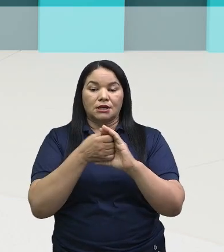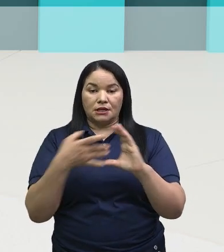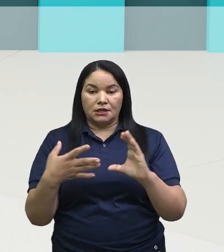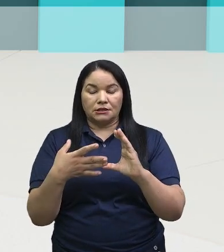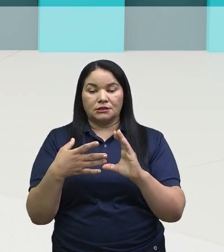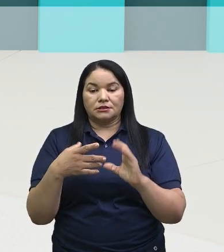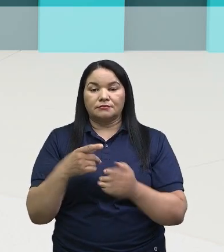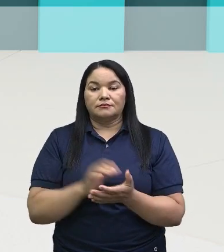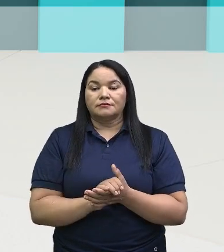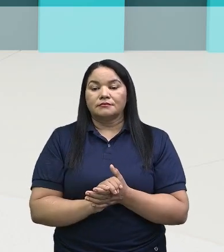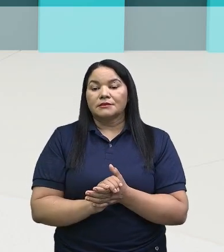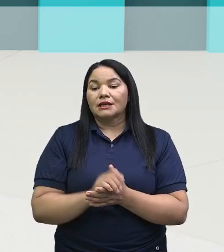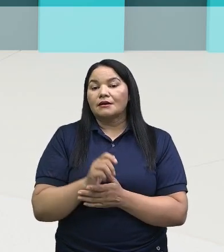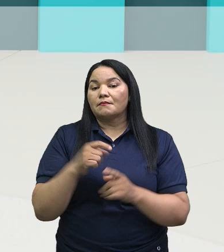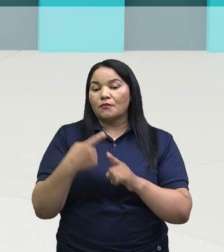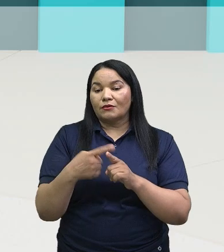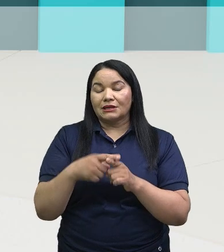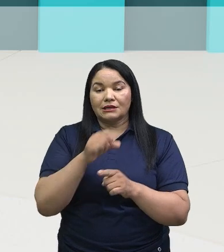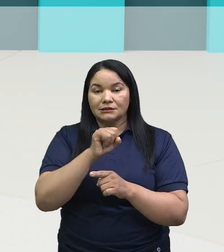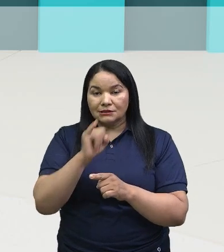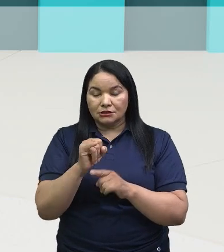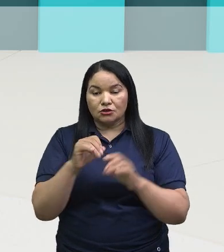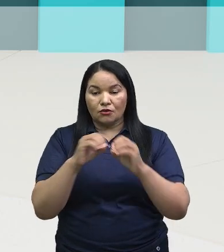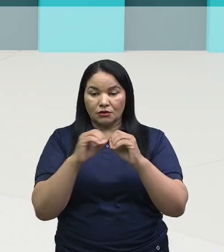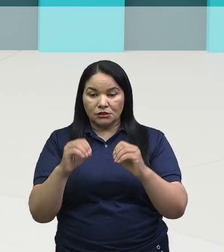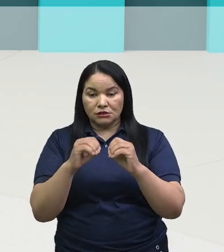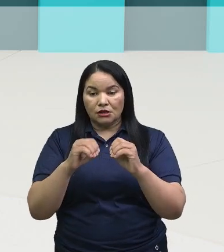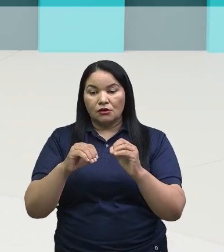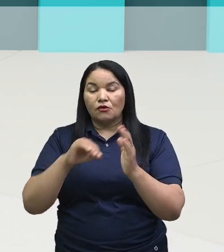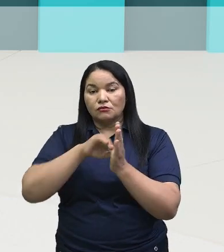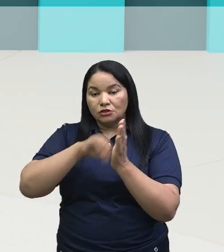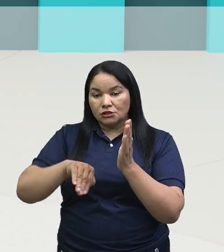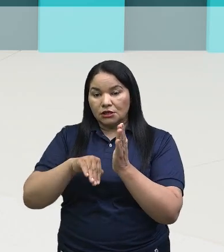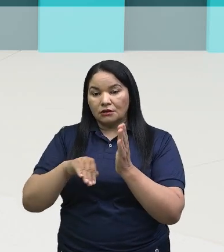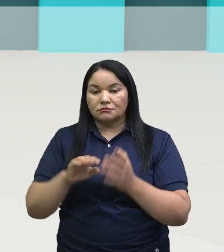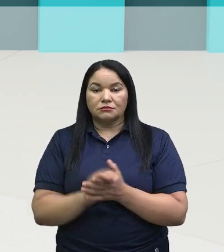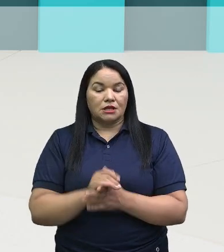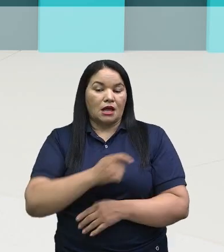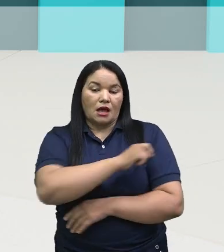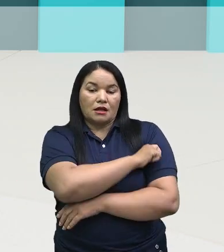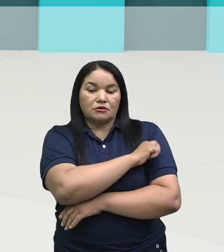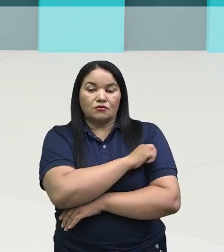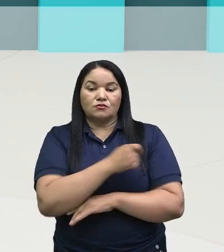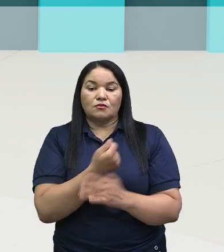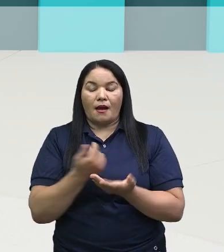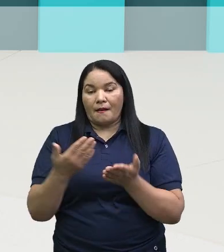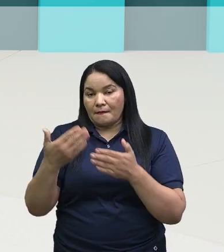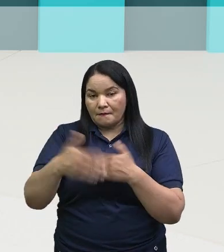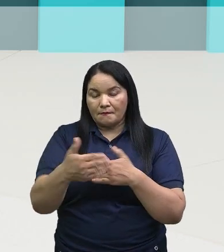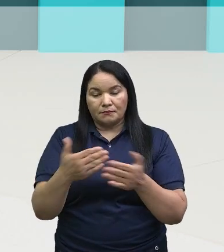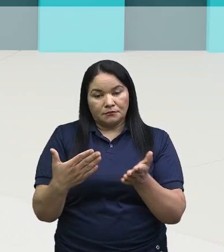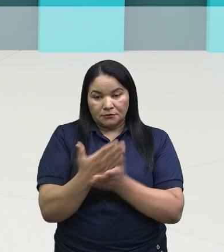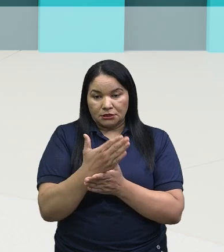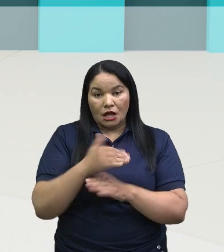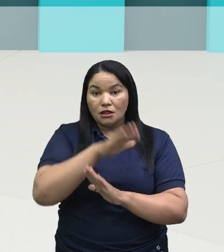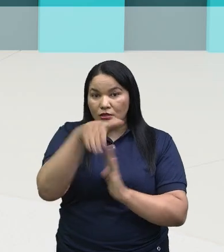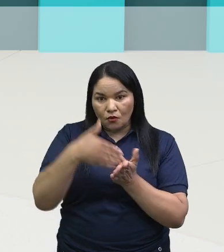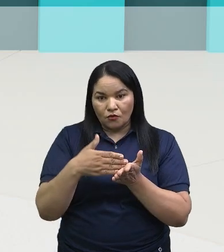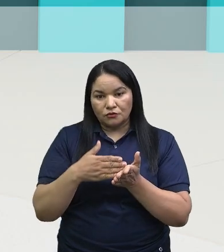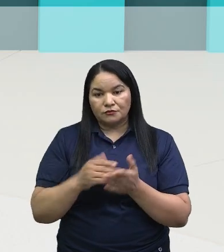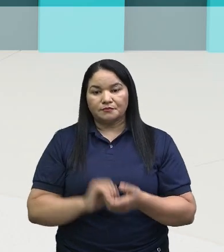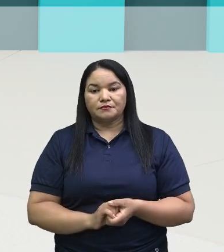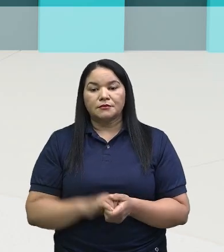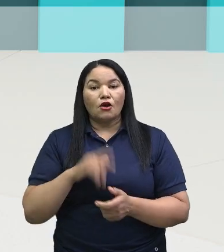disse, se eu tirar a oração, vai ficar aí, os alunos vão passar na prova, ou seja, todos os alunos, tá bom? As